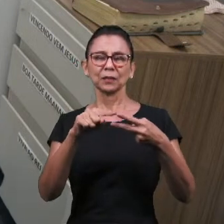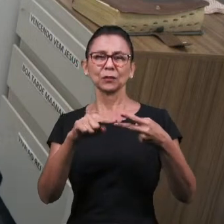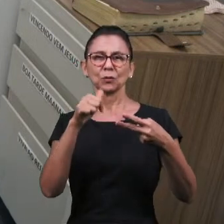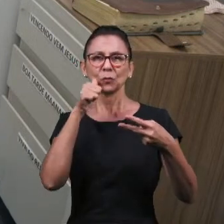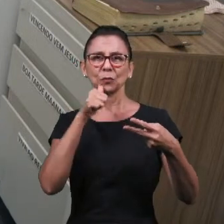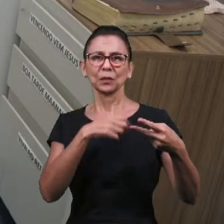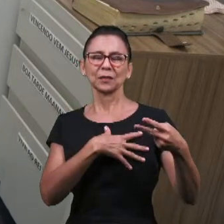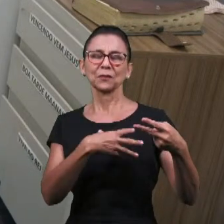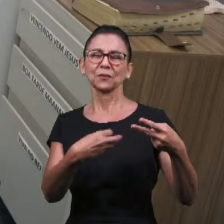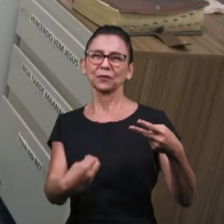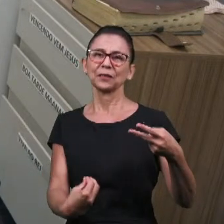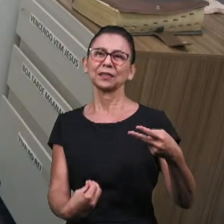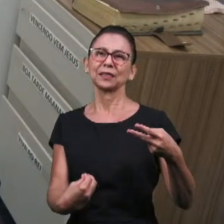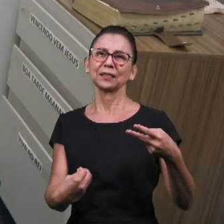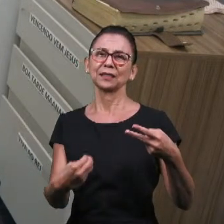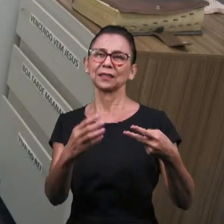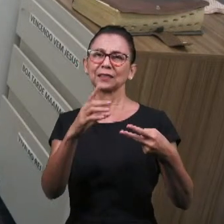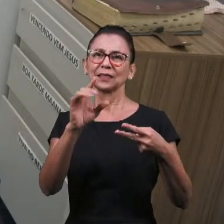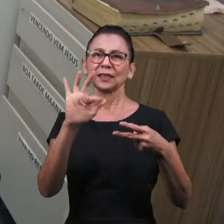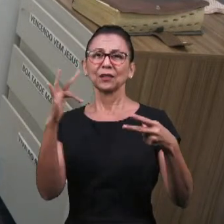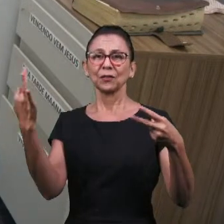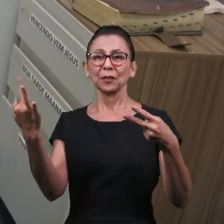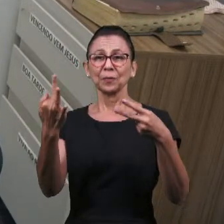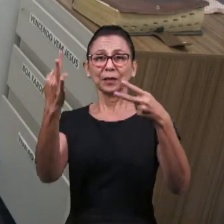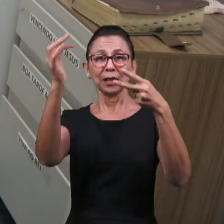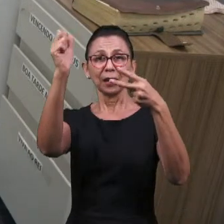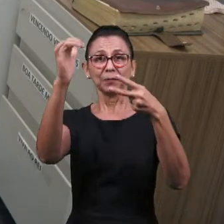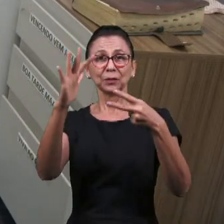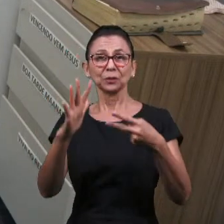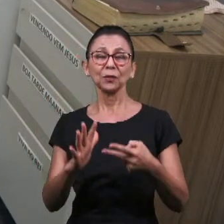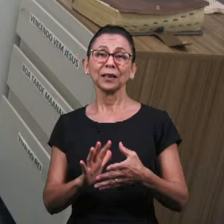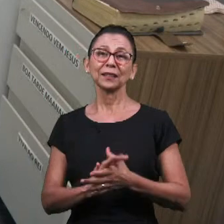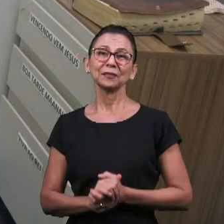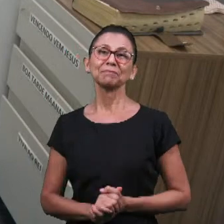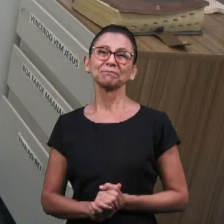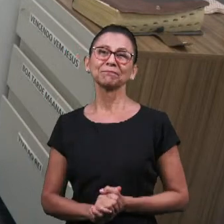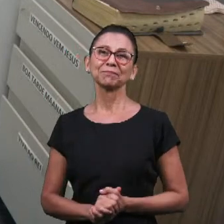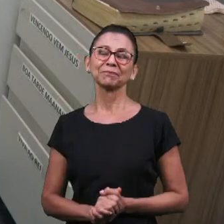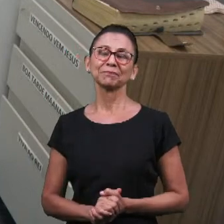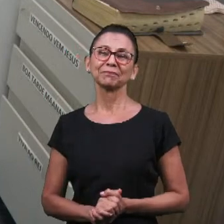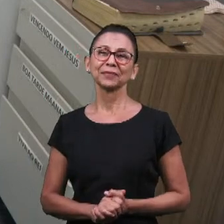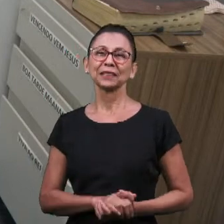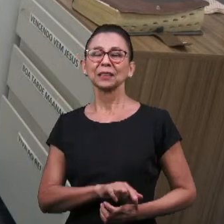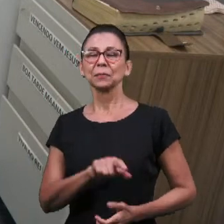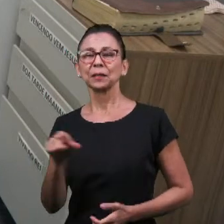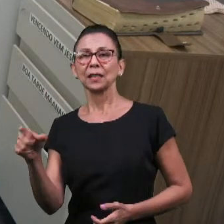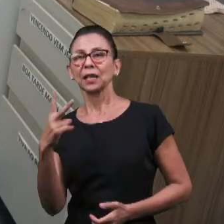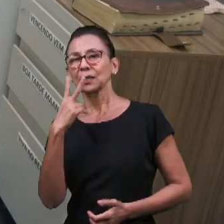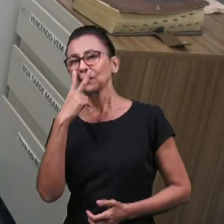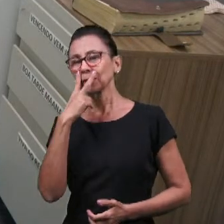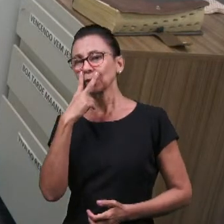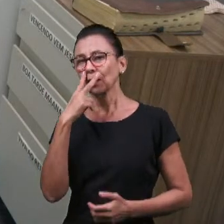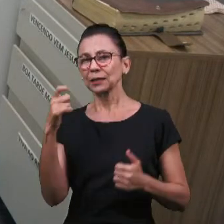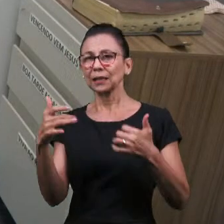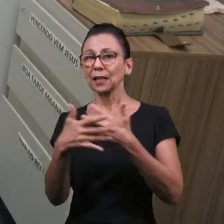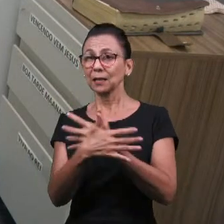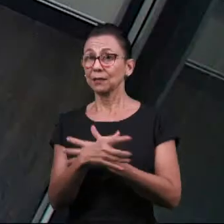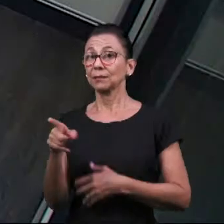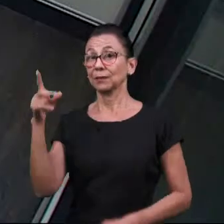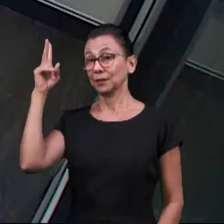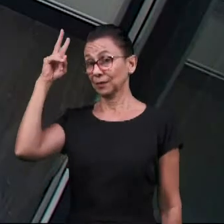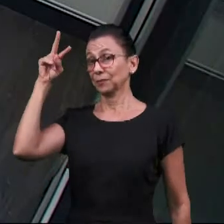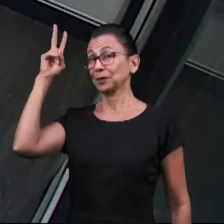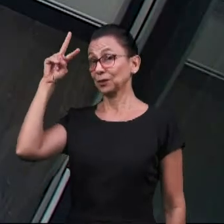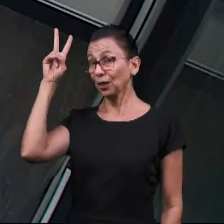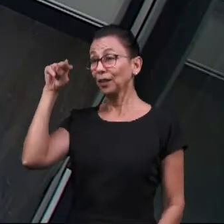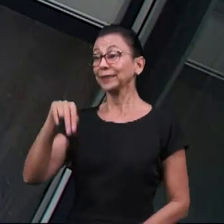Luísa, essa família abençoada. E os irmãos ali de Duque de Caxias, no centro de Vitória. Tem muita história aquela igreja ali de Duque de Caxias, hein,